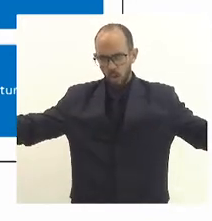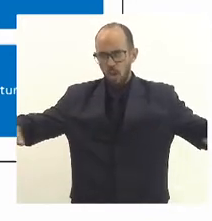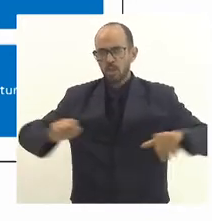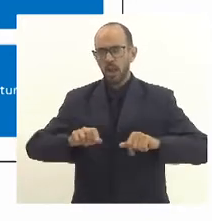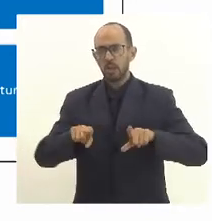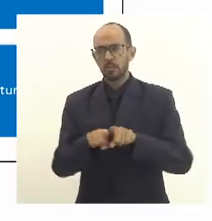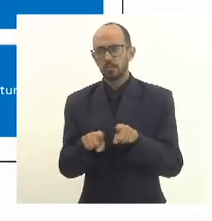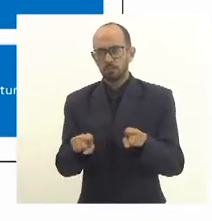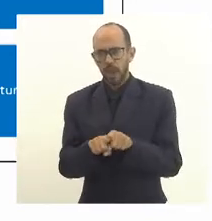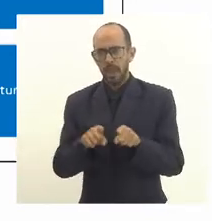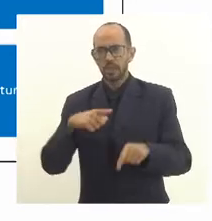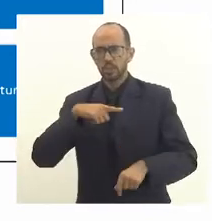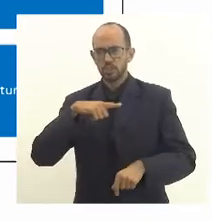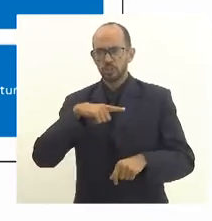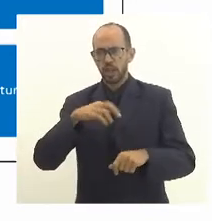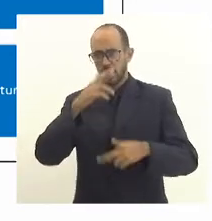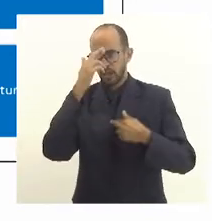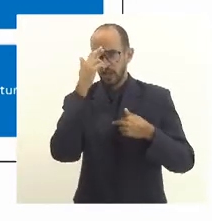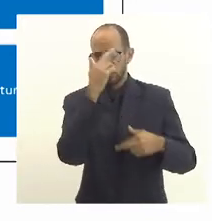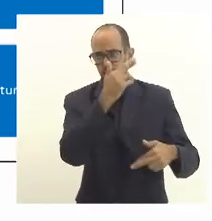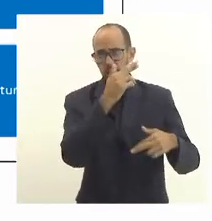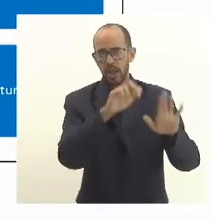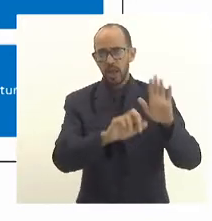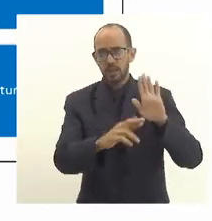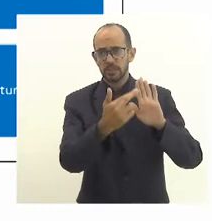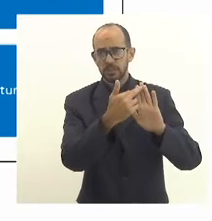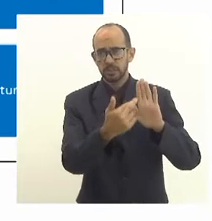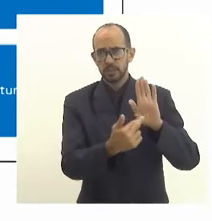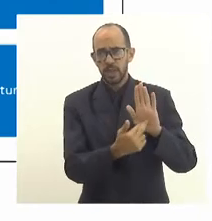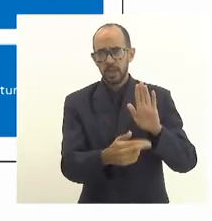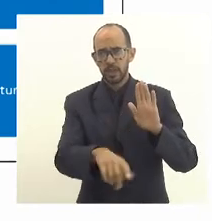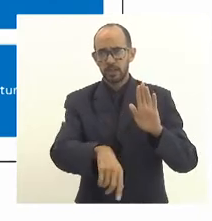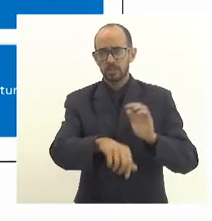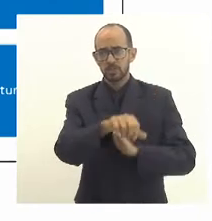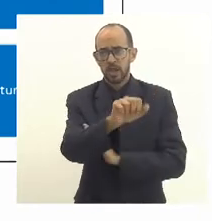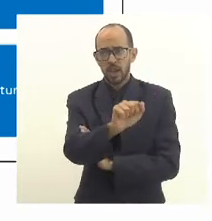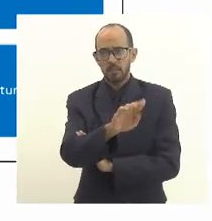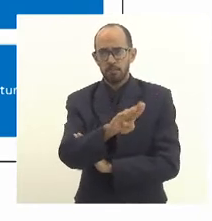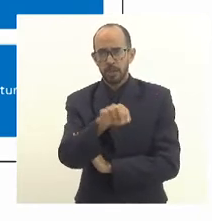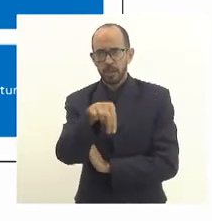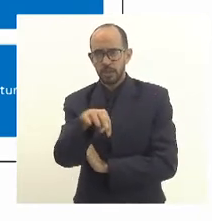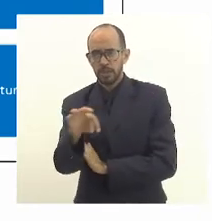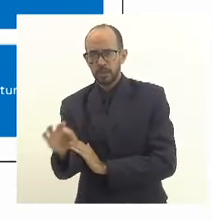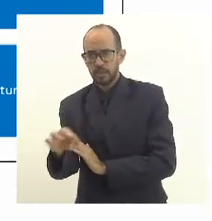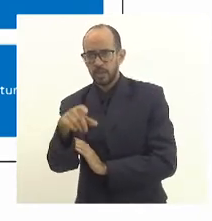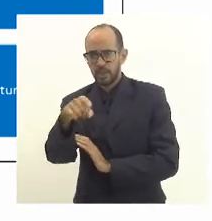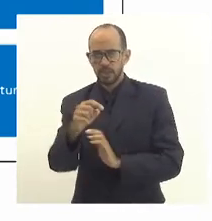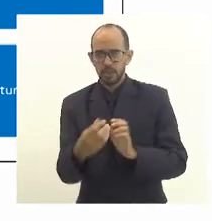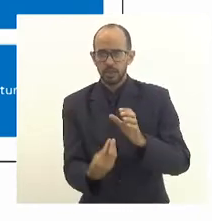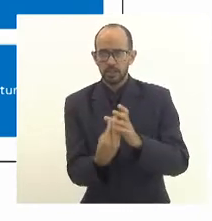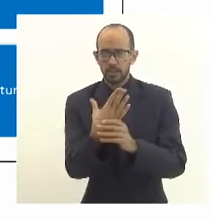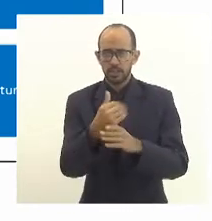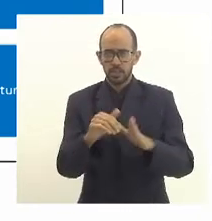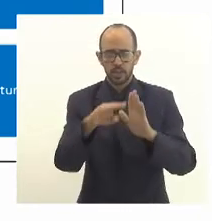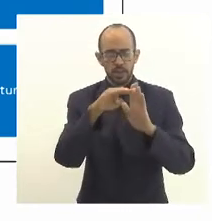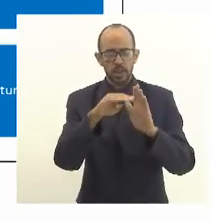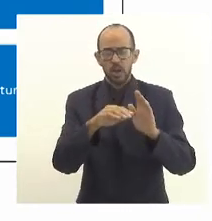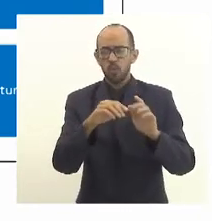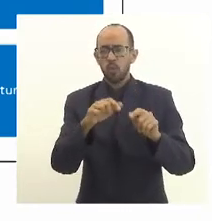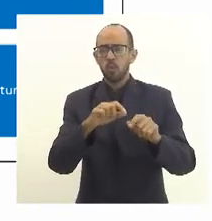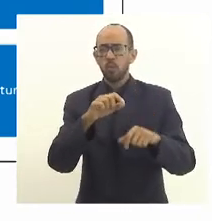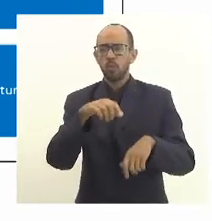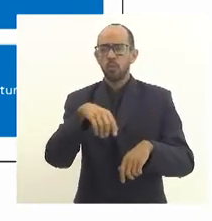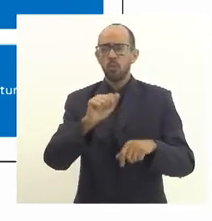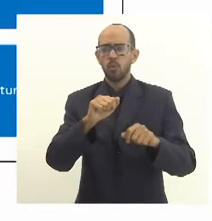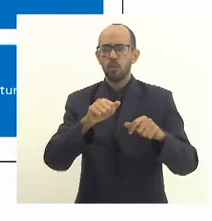gente tem segue normas ABNT que definem muito bem as faixas, né, de ocupação. A gente tem a faixa de ocupação de